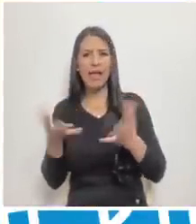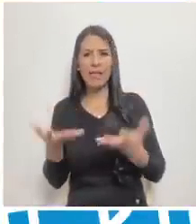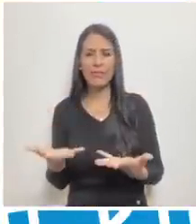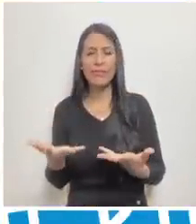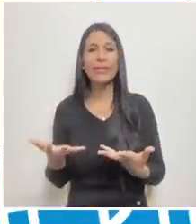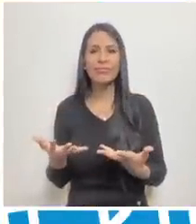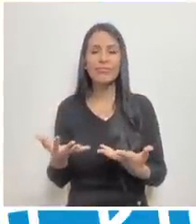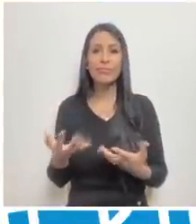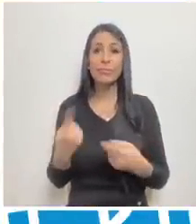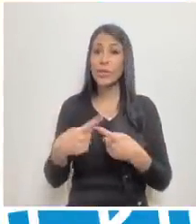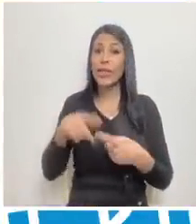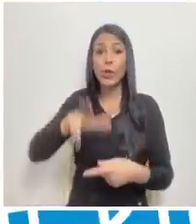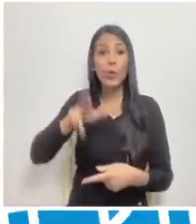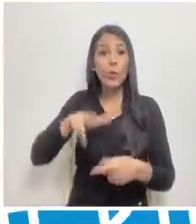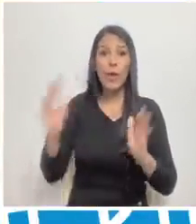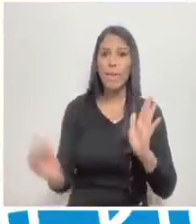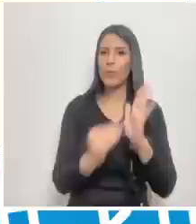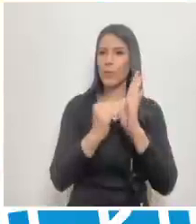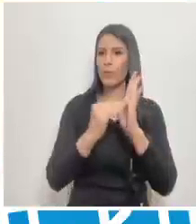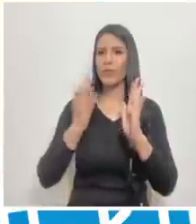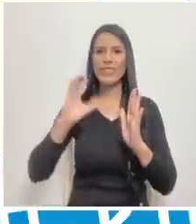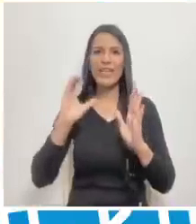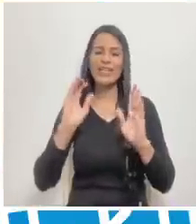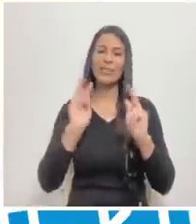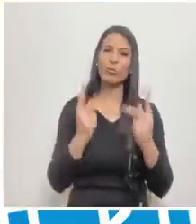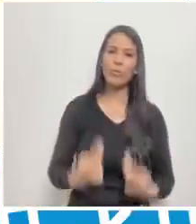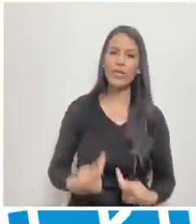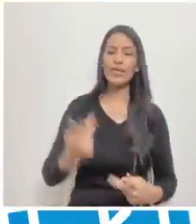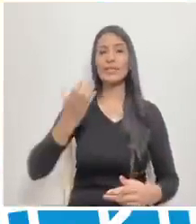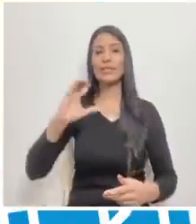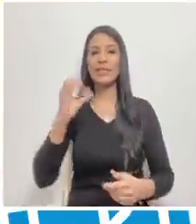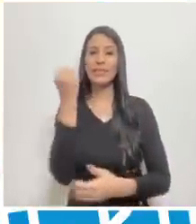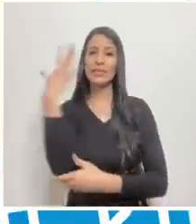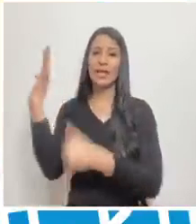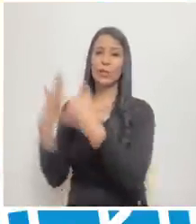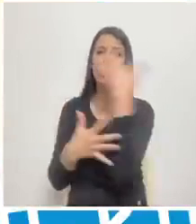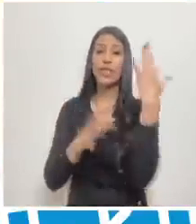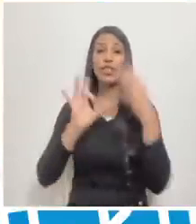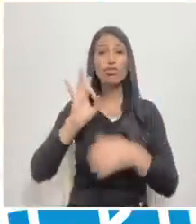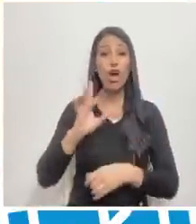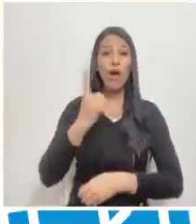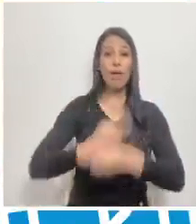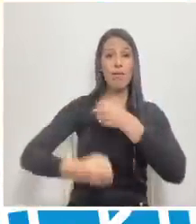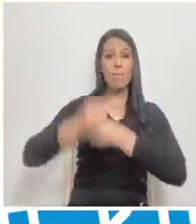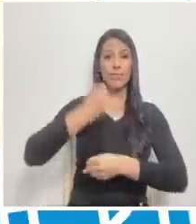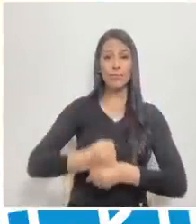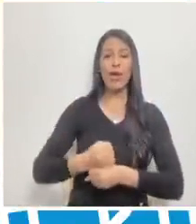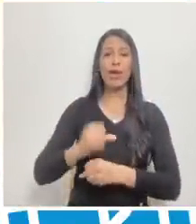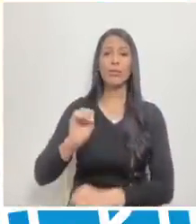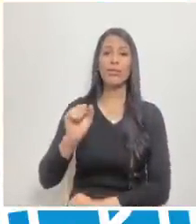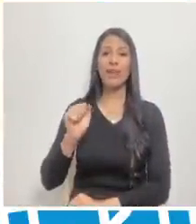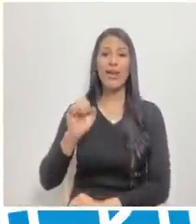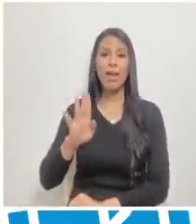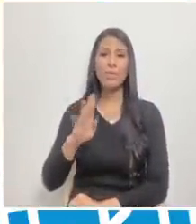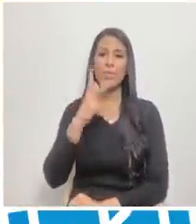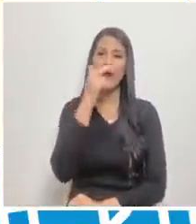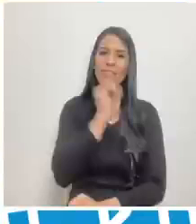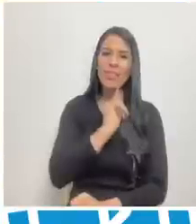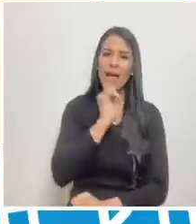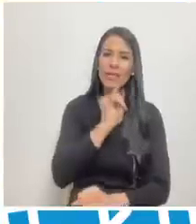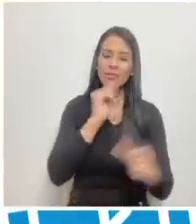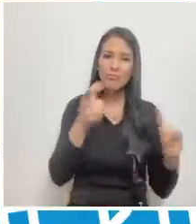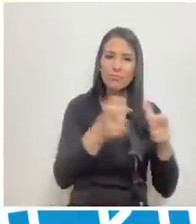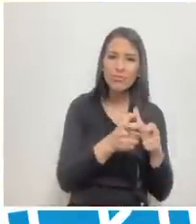humanas, ciências da natureza, exceto no ano passado, no Saeb passado, com uma amostra de ciências humanas e